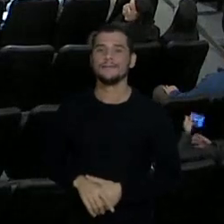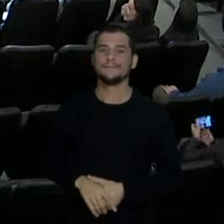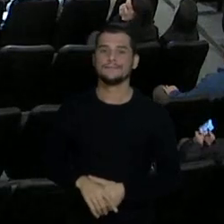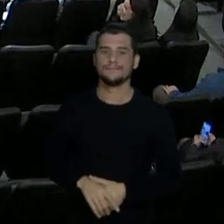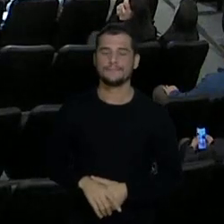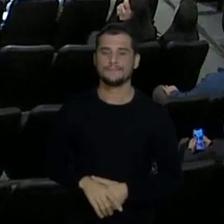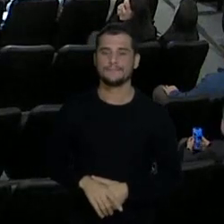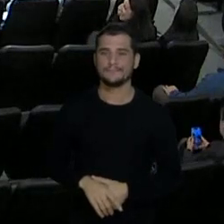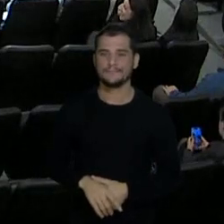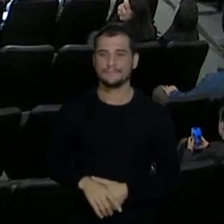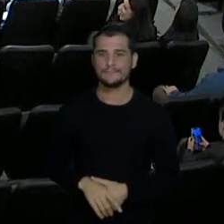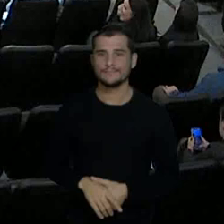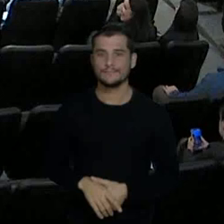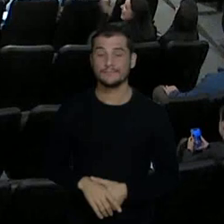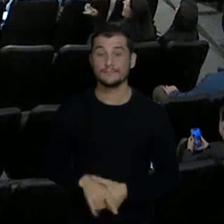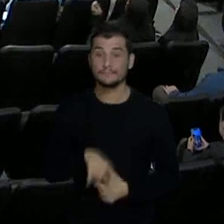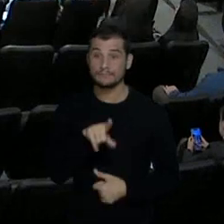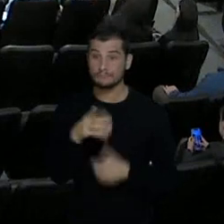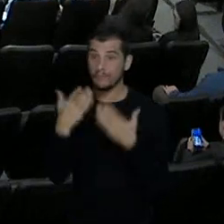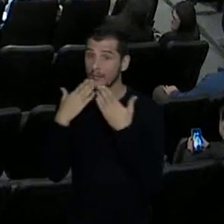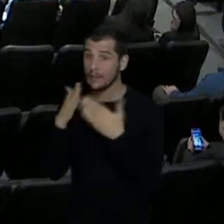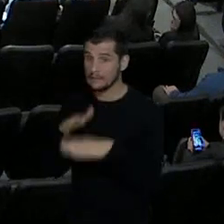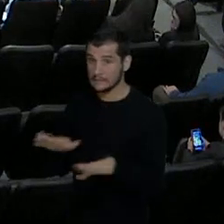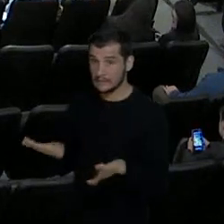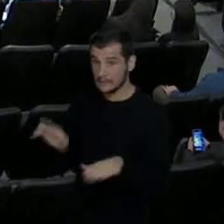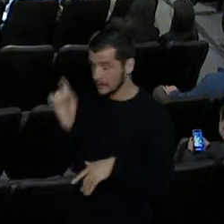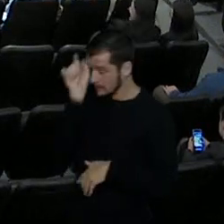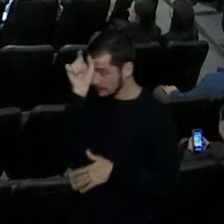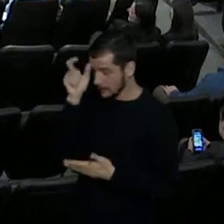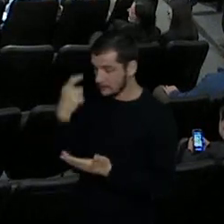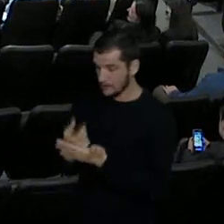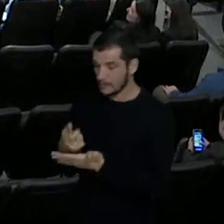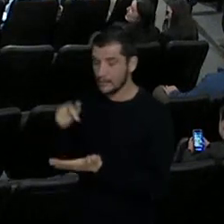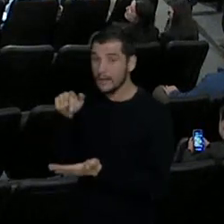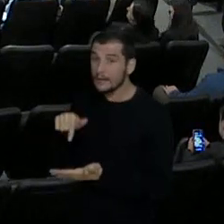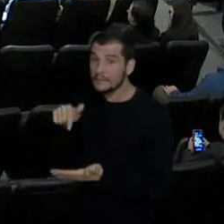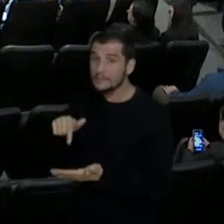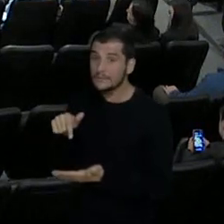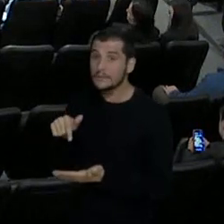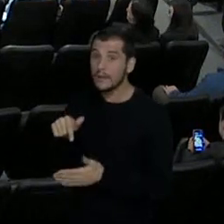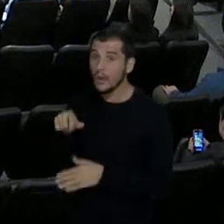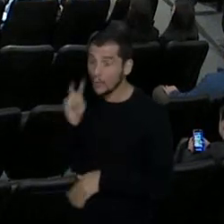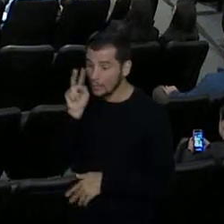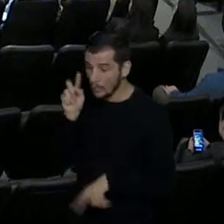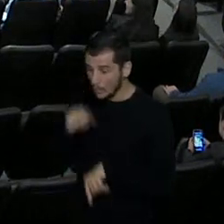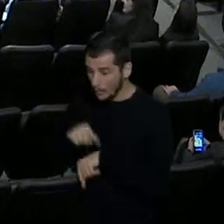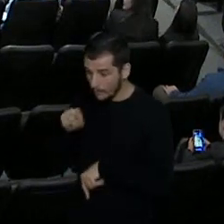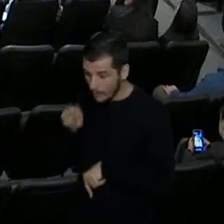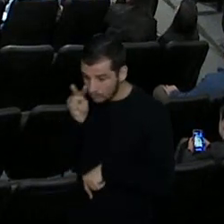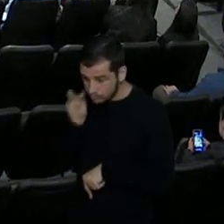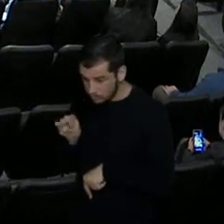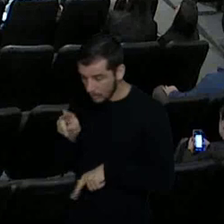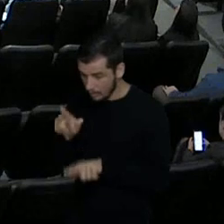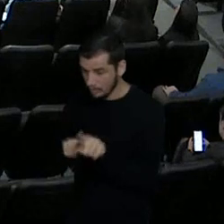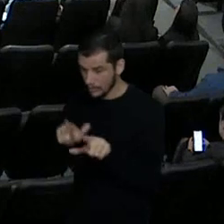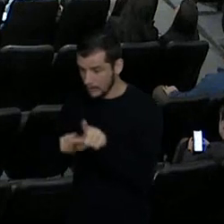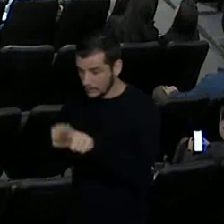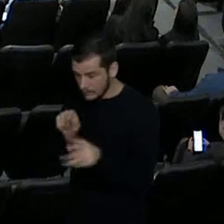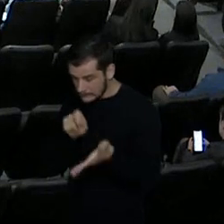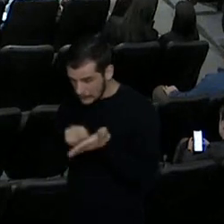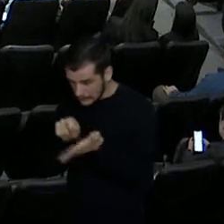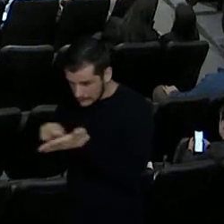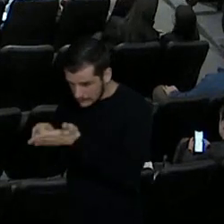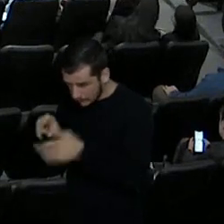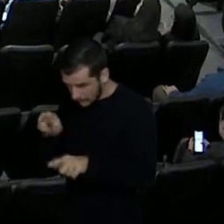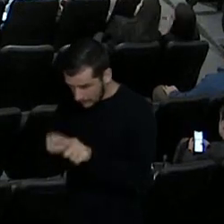né a criança com dislexia quando ela olha as letras escritas no